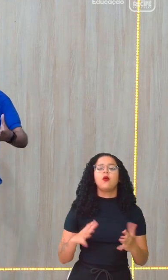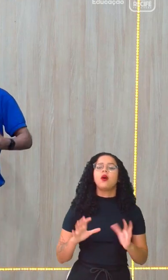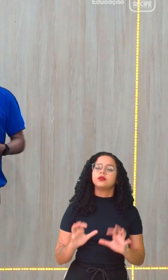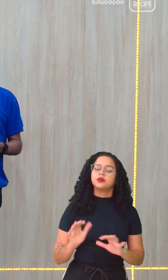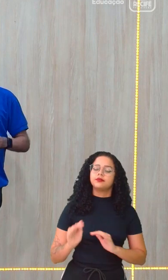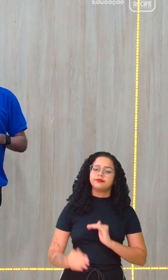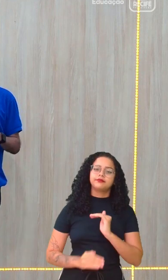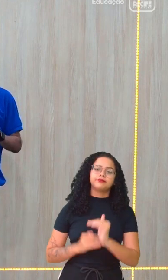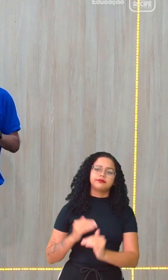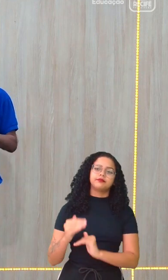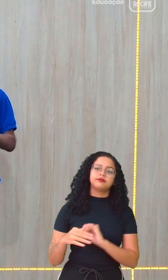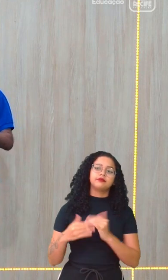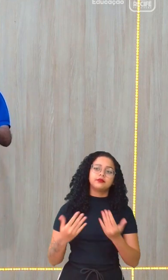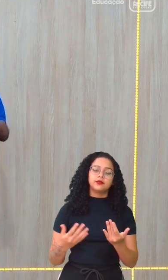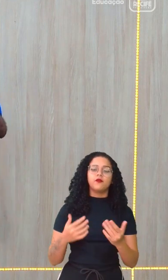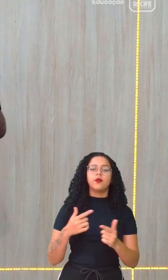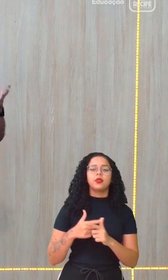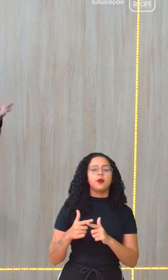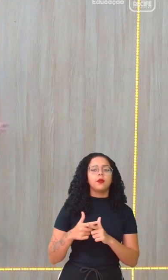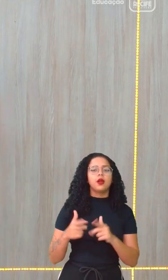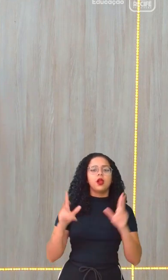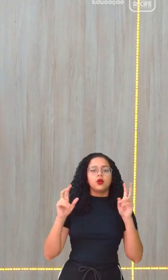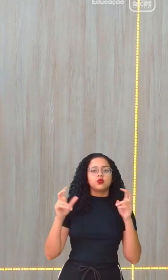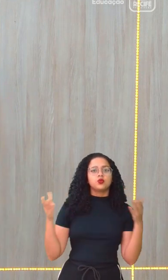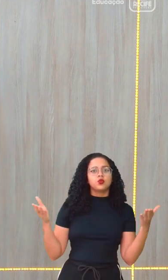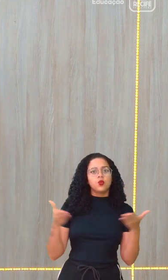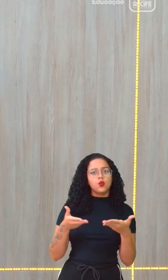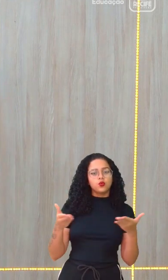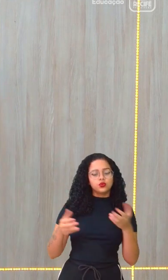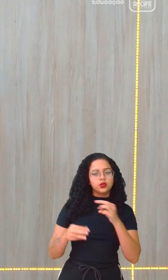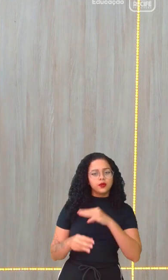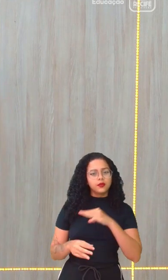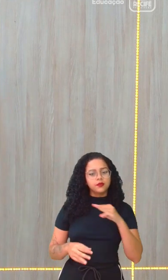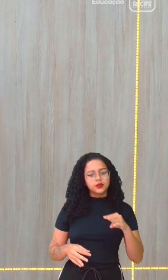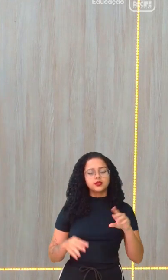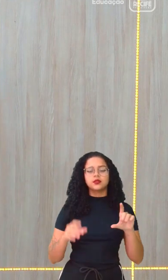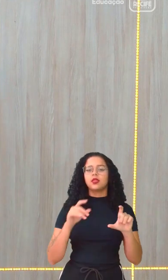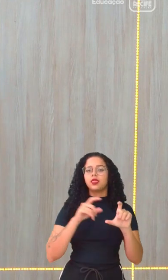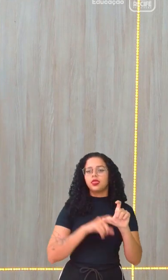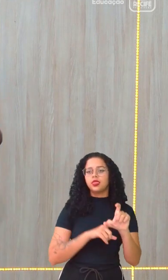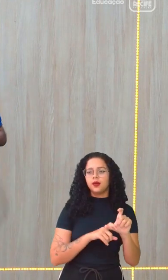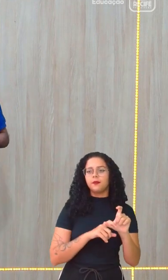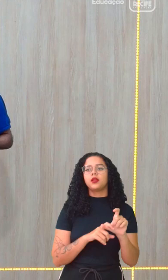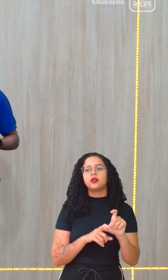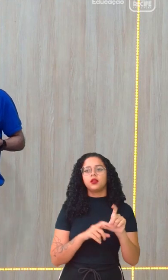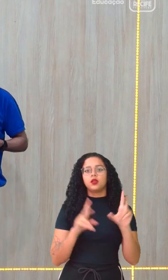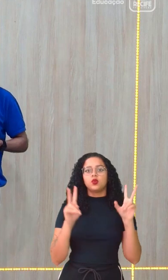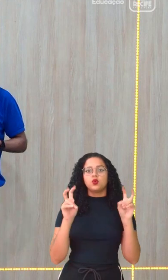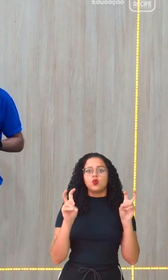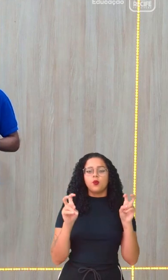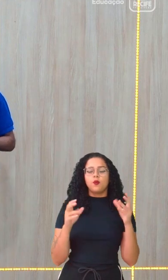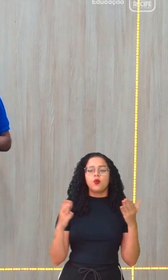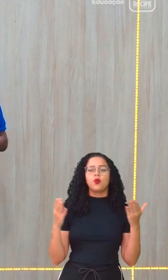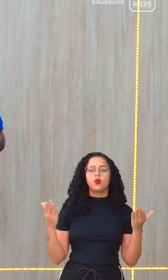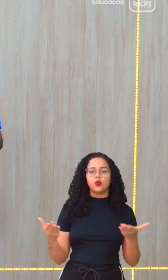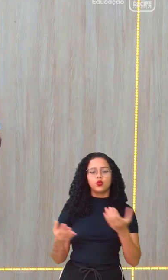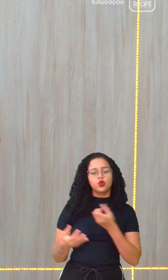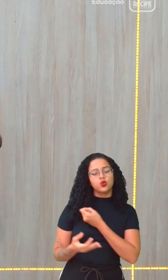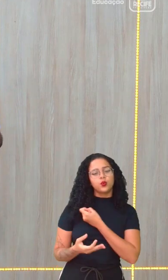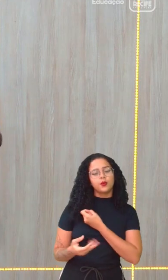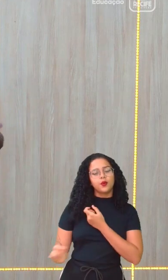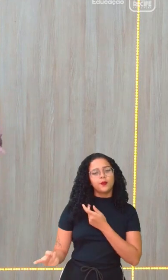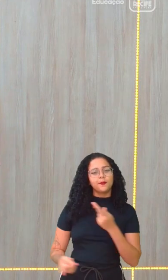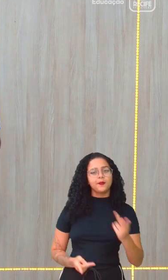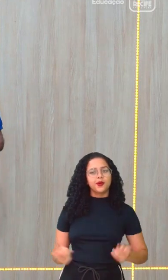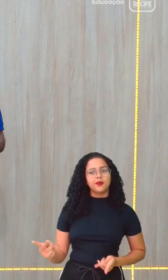sucessivamente. E aí a gente vai trabalhar esse assunto hoje de MMC em si, dependendo do o tópico que a gente chama aí de número primo. E